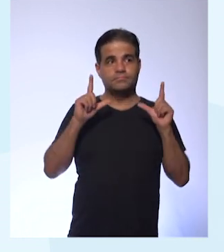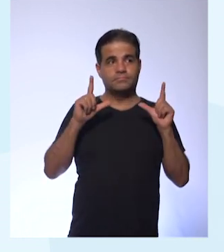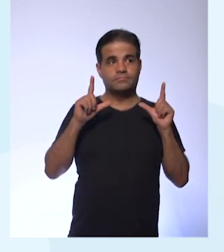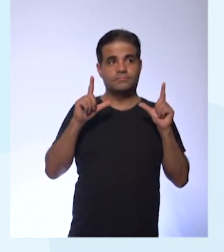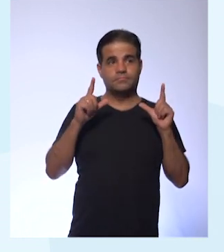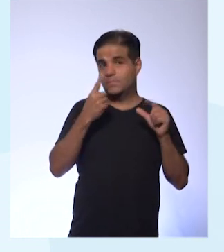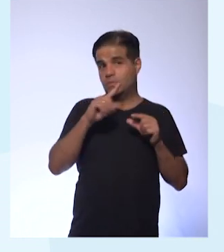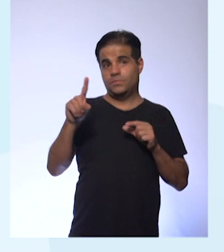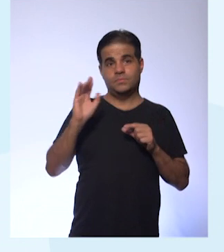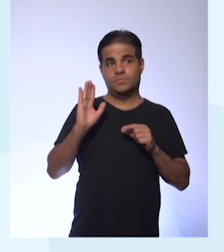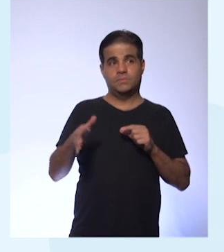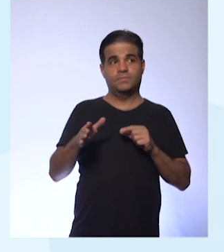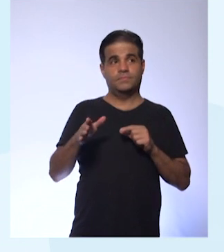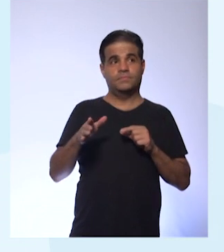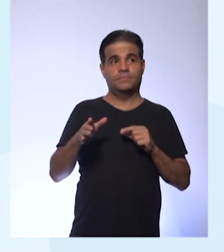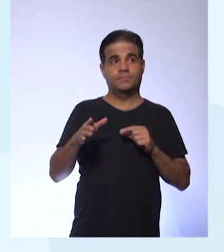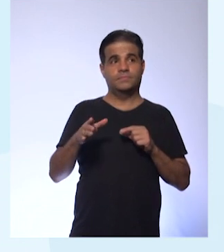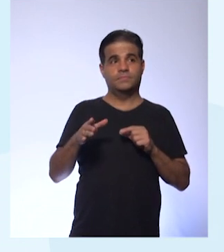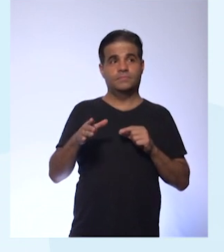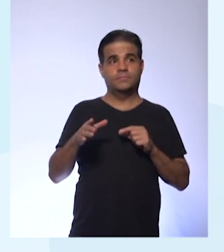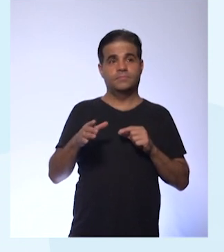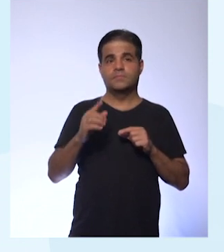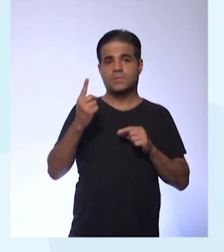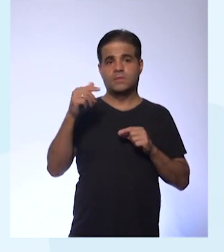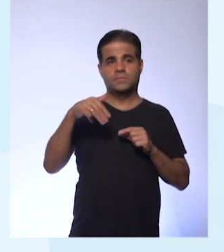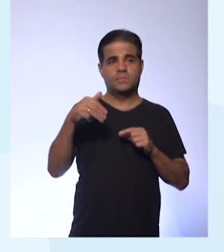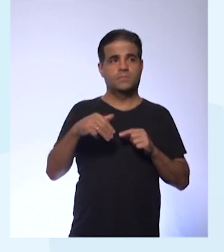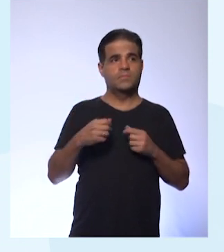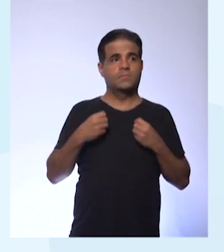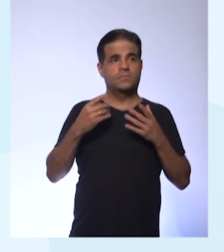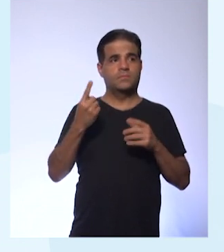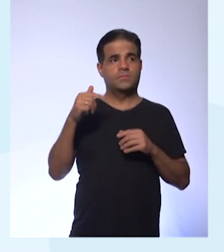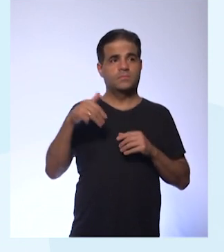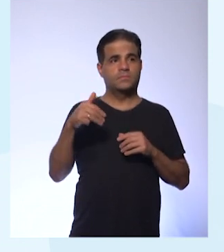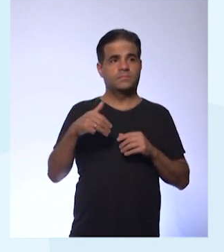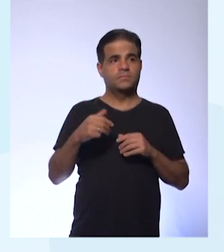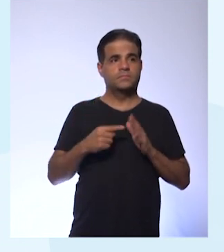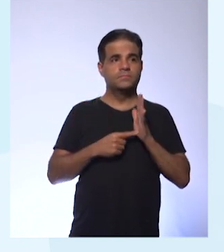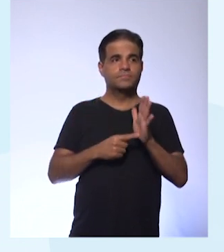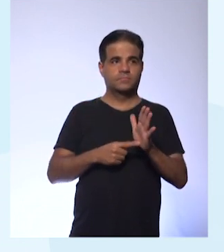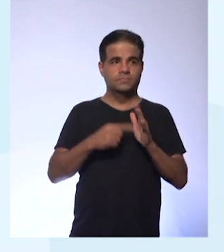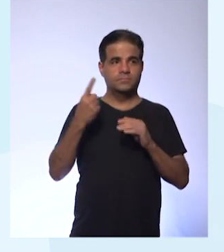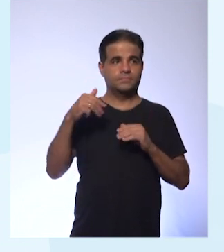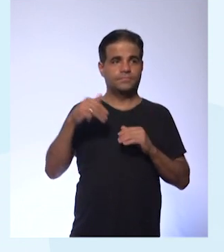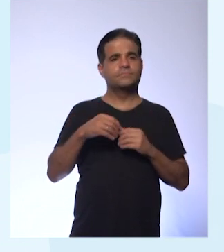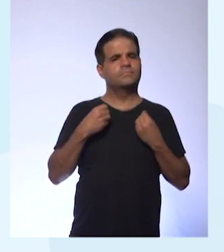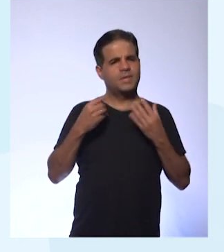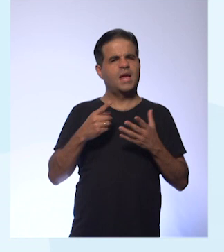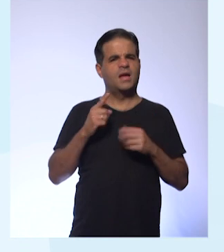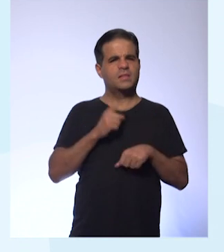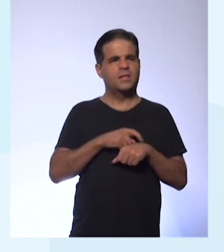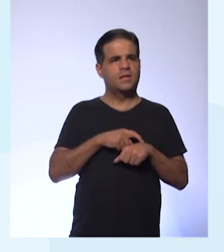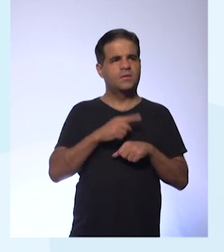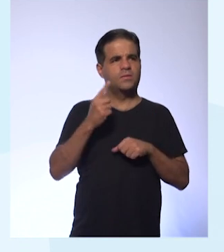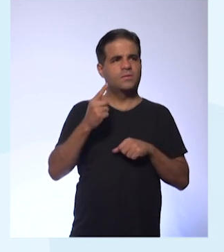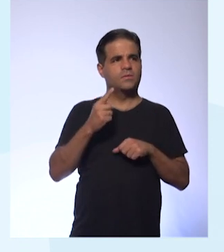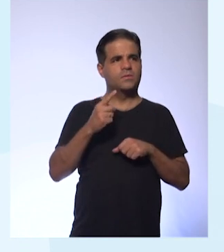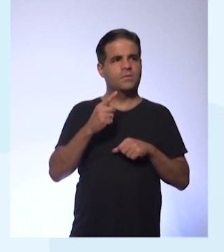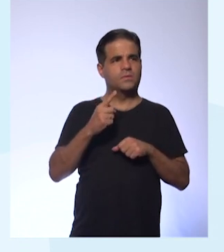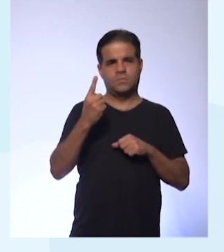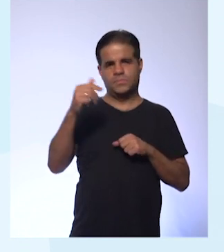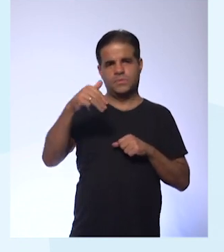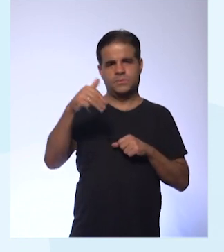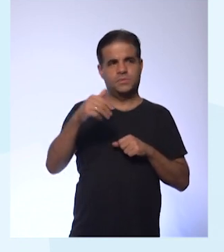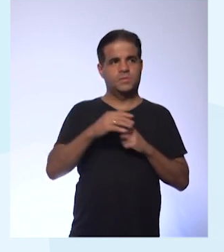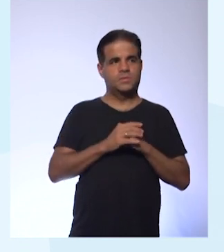que já é o último, entendeu? É Dá um minutinho para eles, então. Dá um minutinho? Dá um minutinho. Tá bom, gente, vai. um minutinho